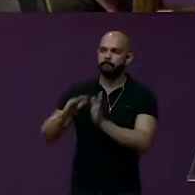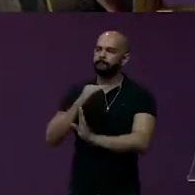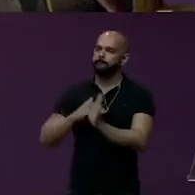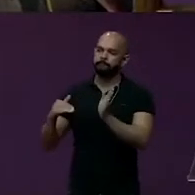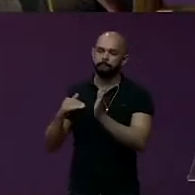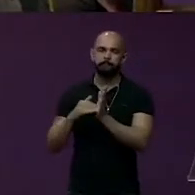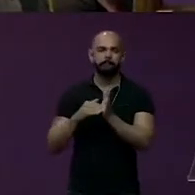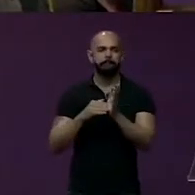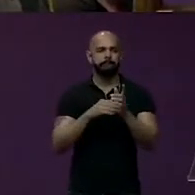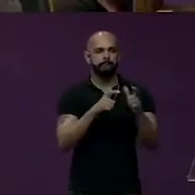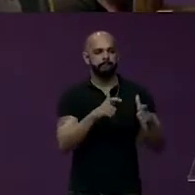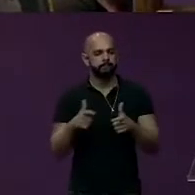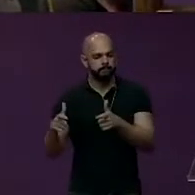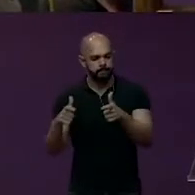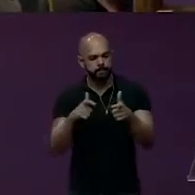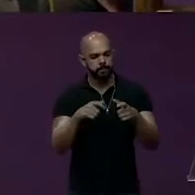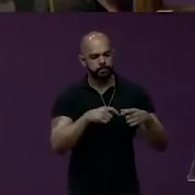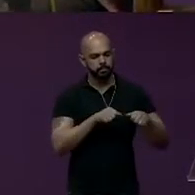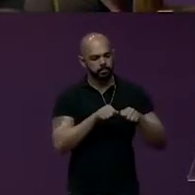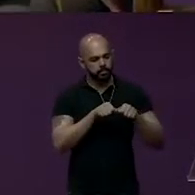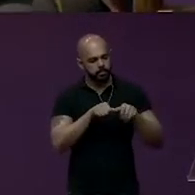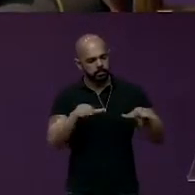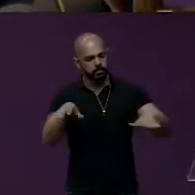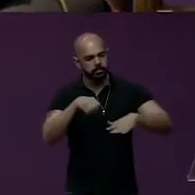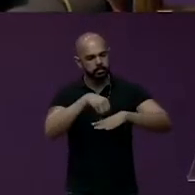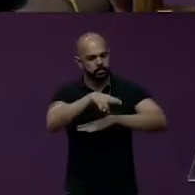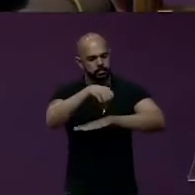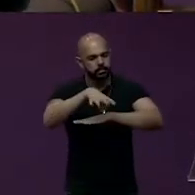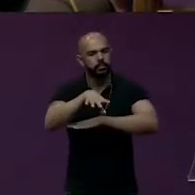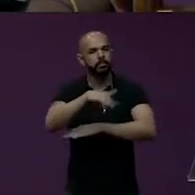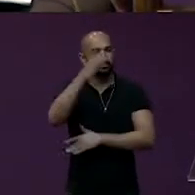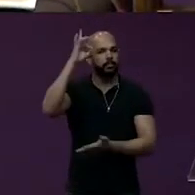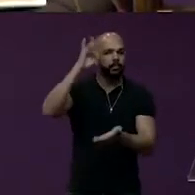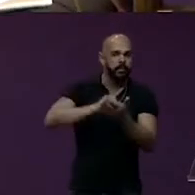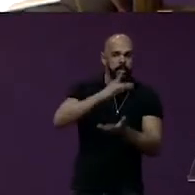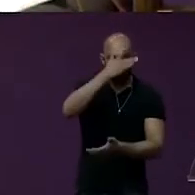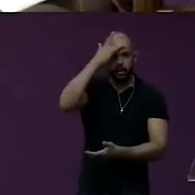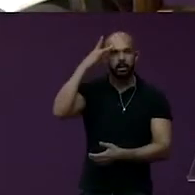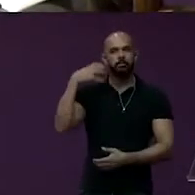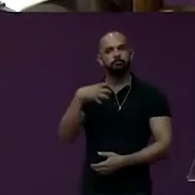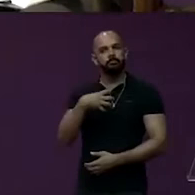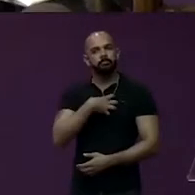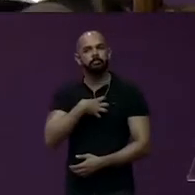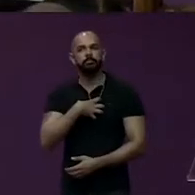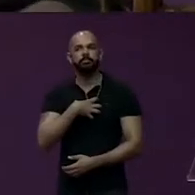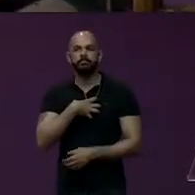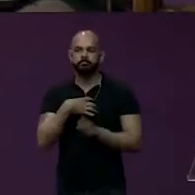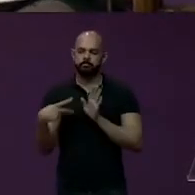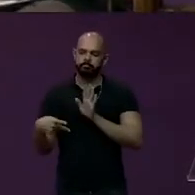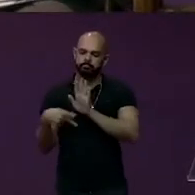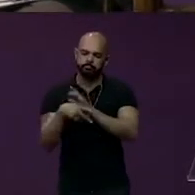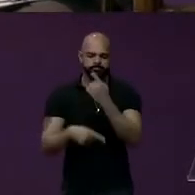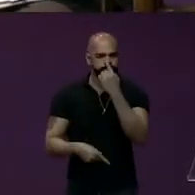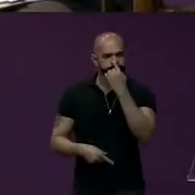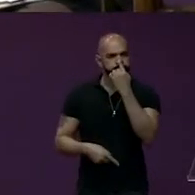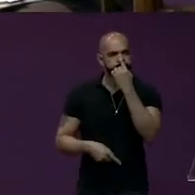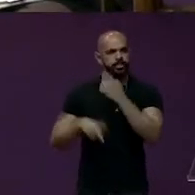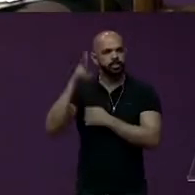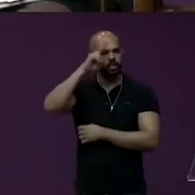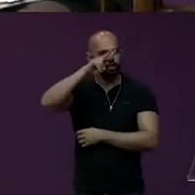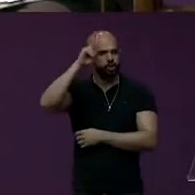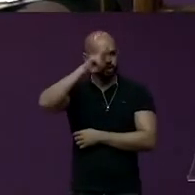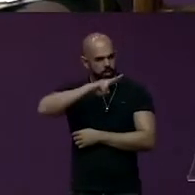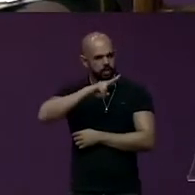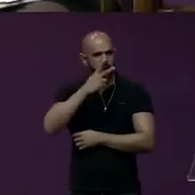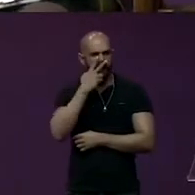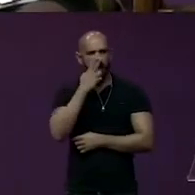todas as esferas, né? Passar isso para que, de fato, as pessoas se sintam parte dessa história, né?